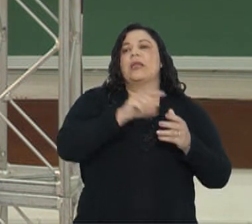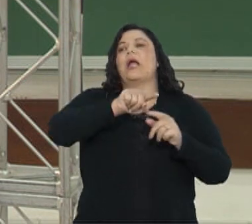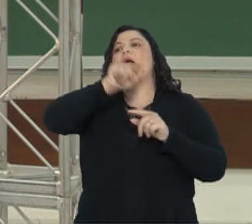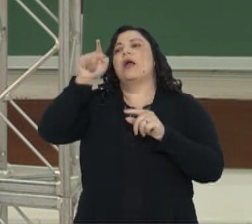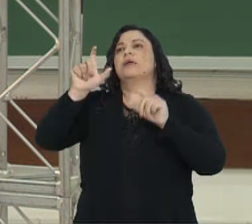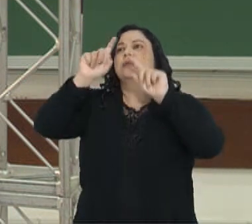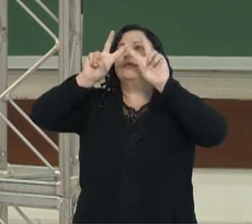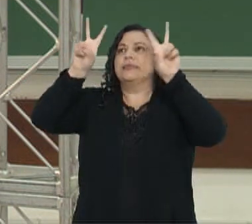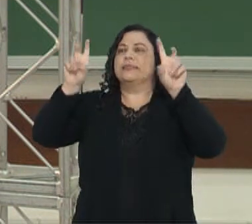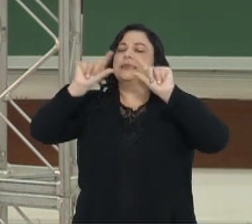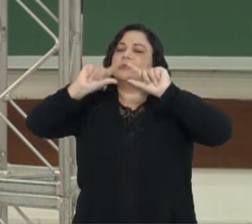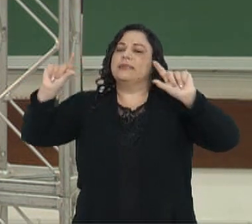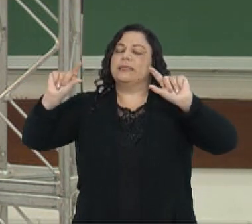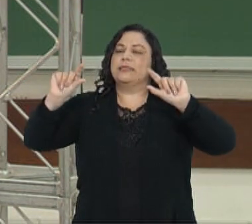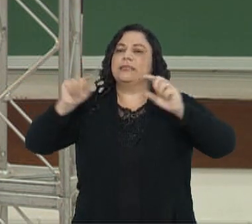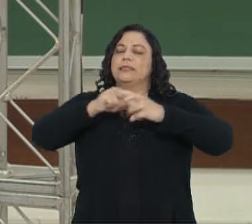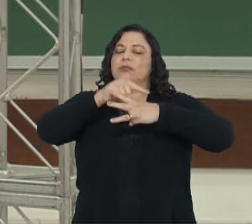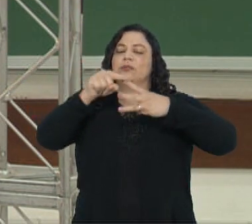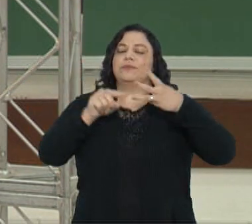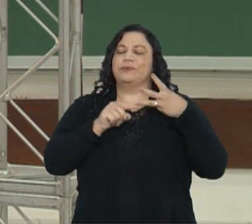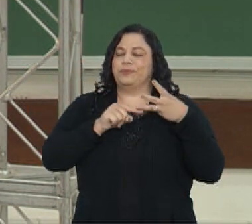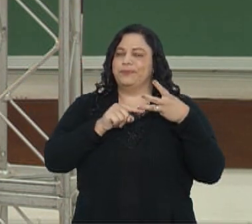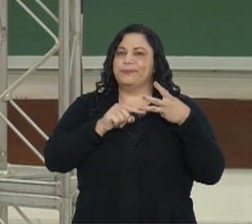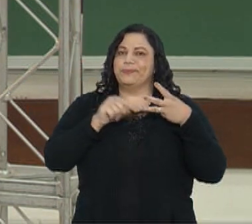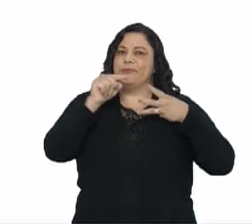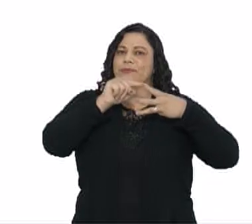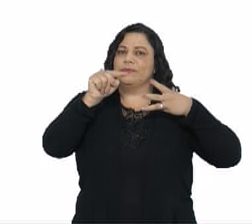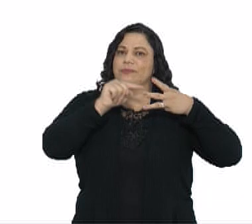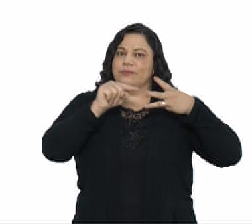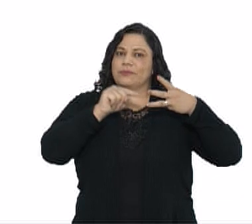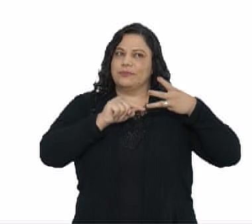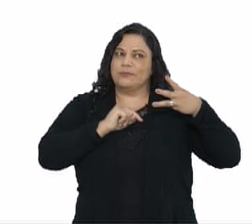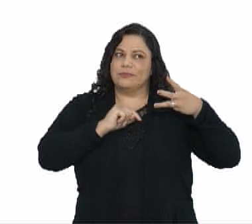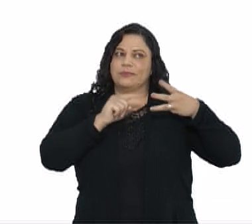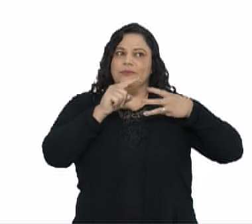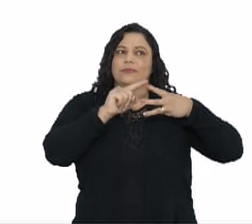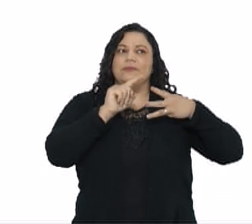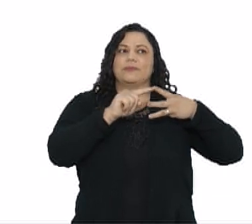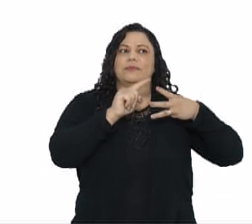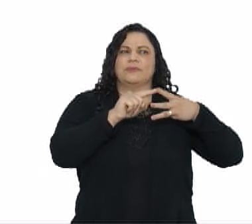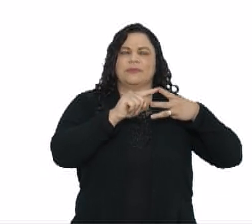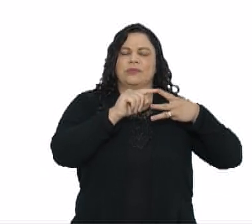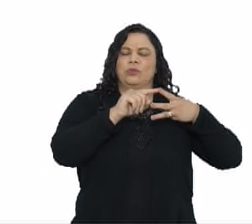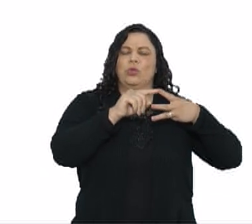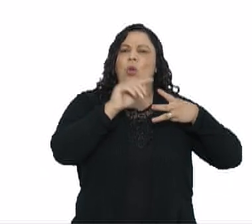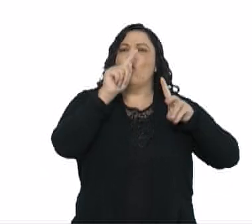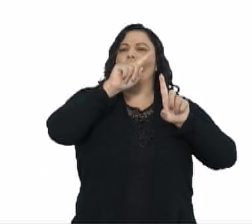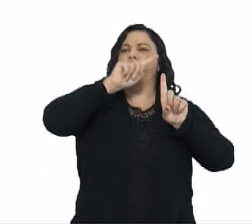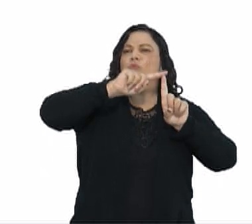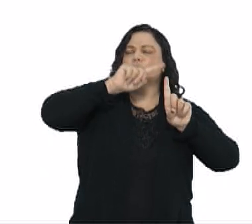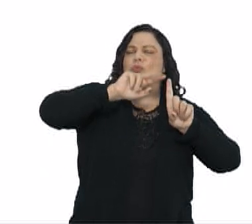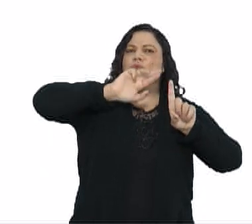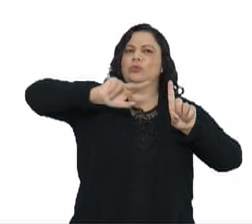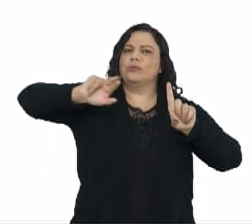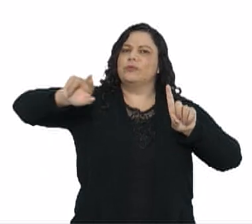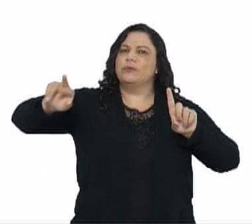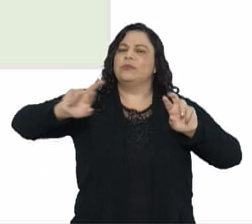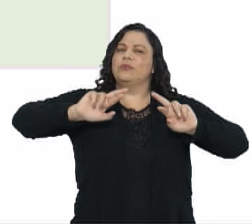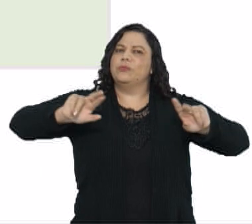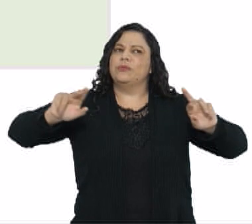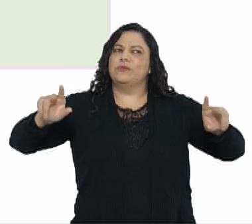3, ok? Então nós temos ali sujeito nominal, verbal e verbo nominal.